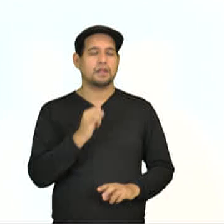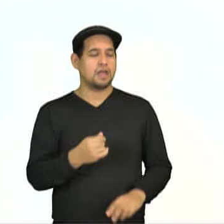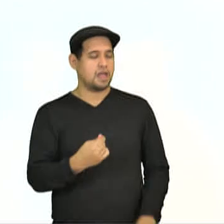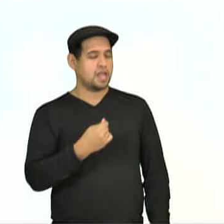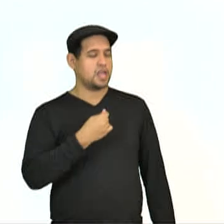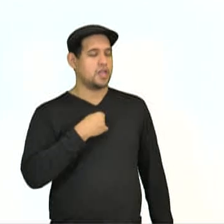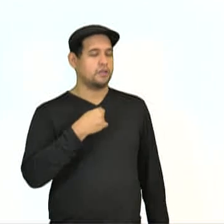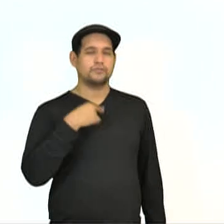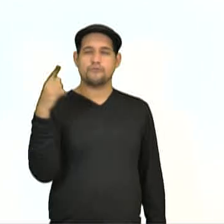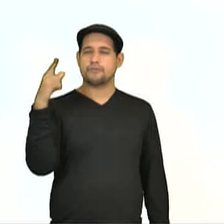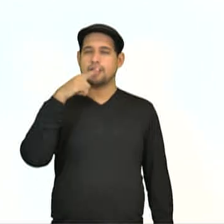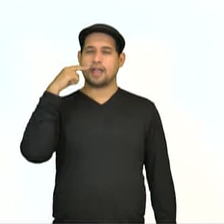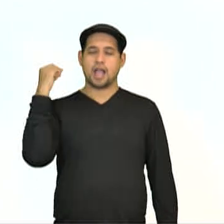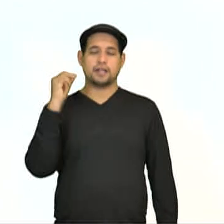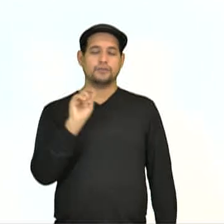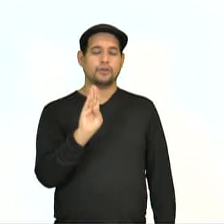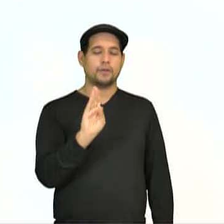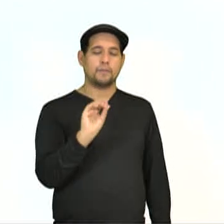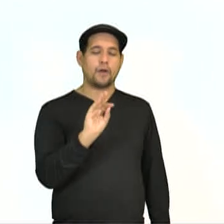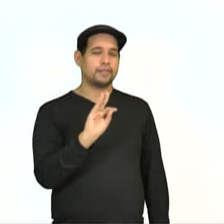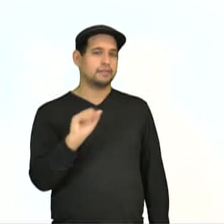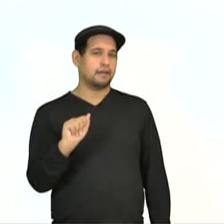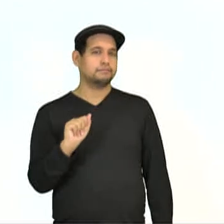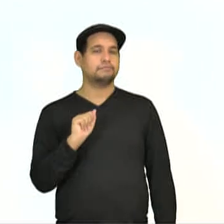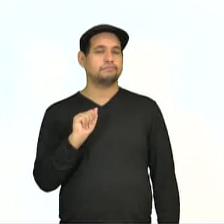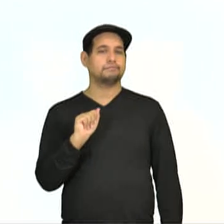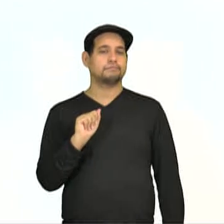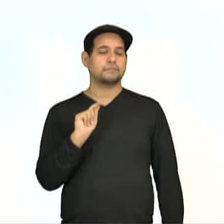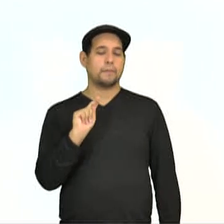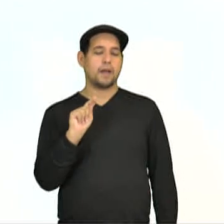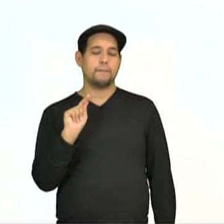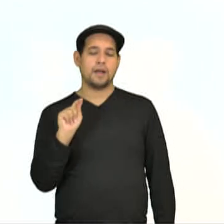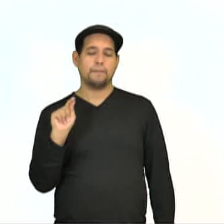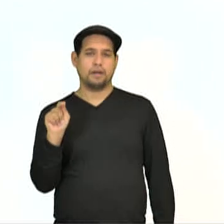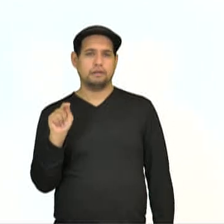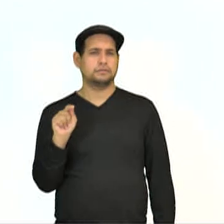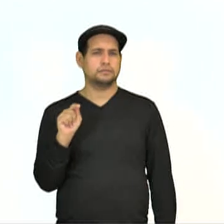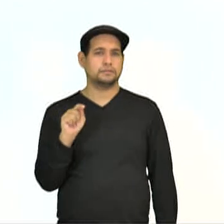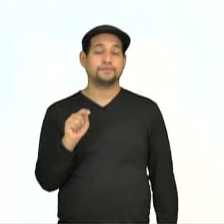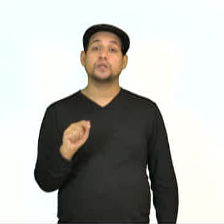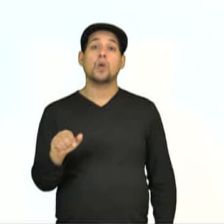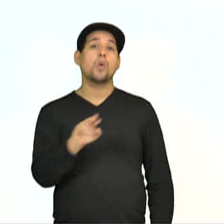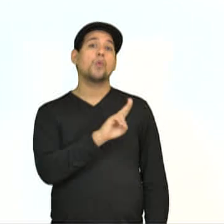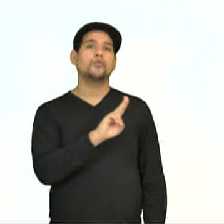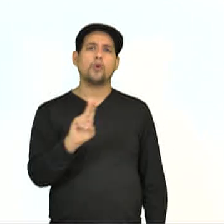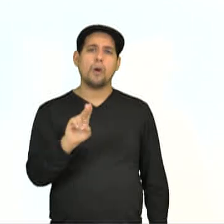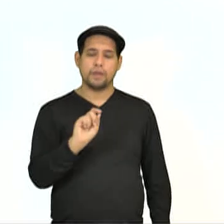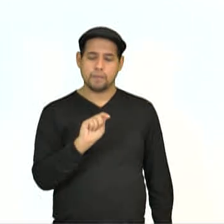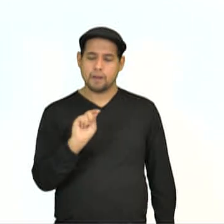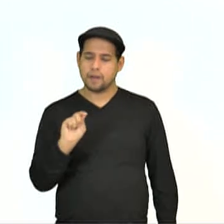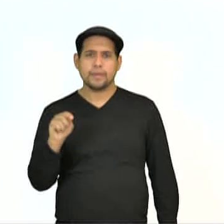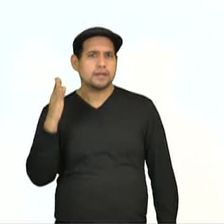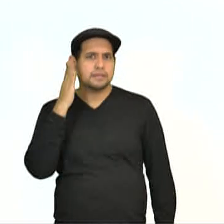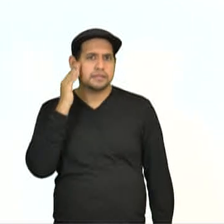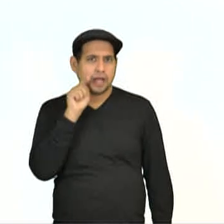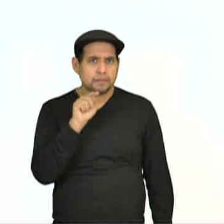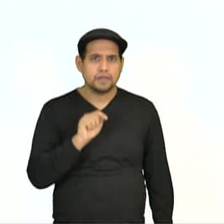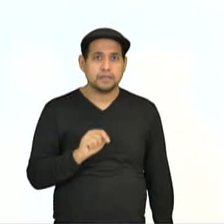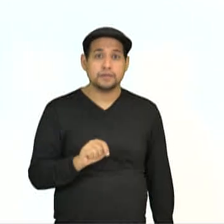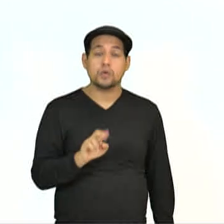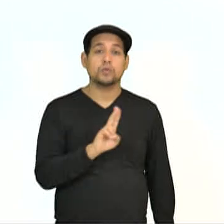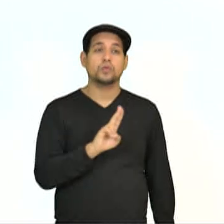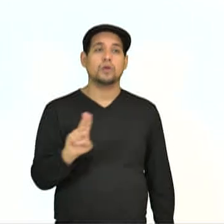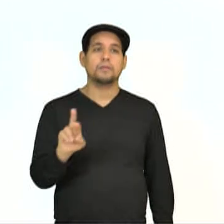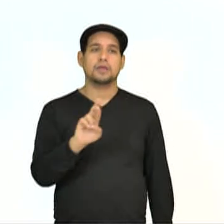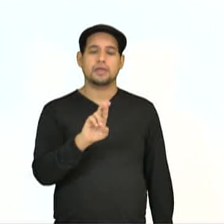sou o gato das botas, reticências, né? Então, ele dá uma pausa, de repente, para